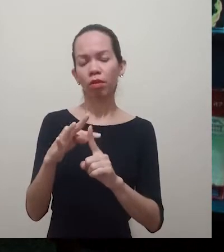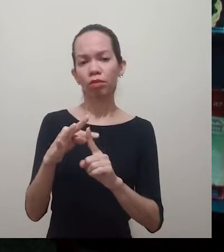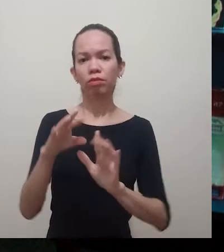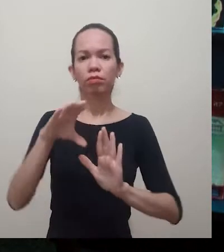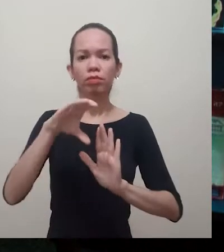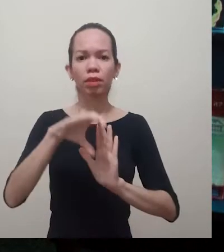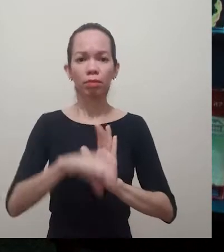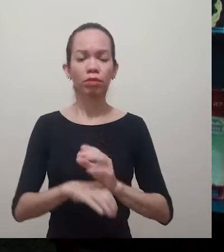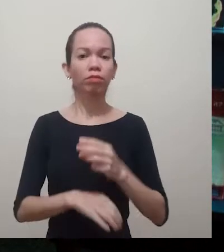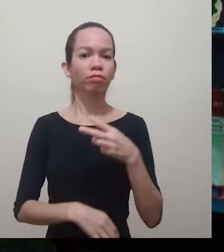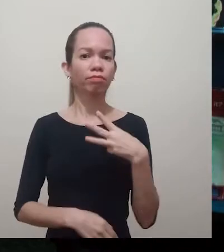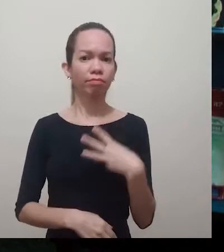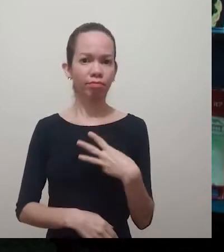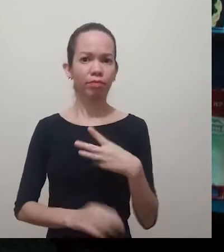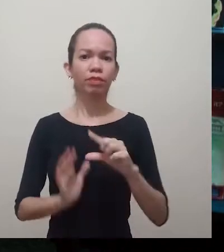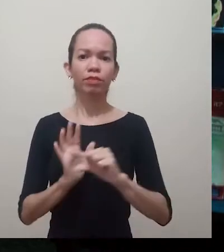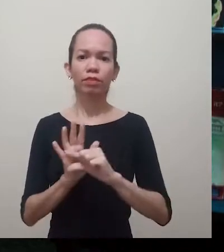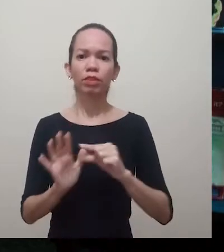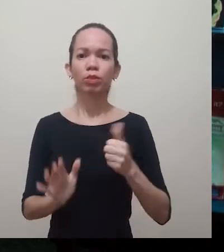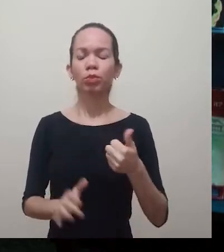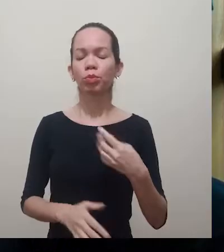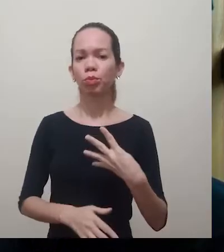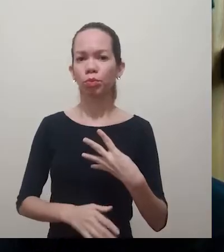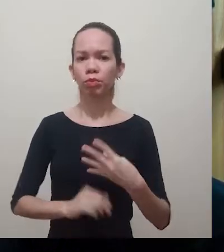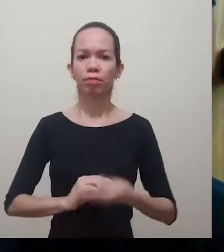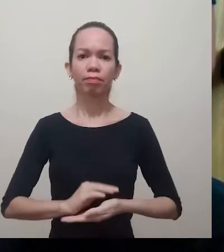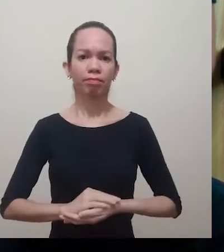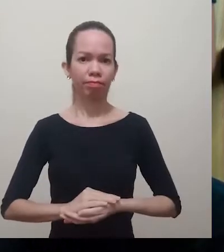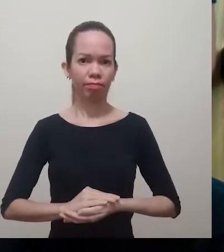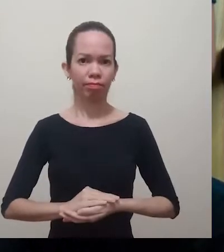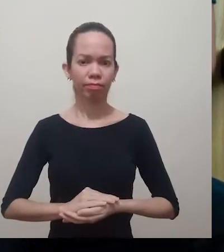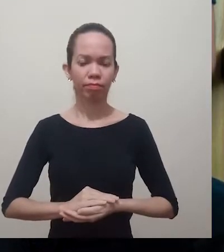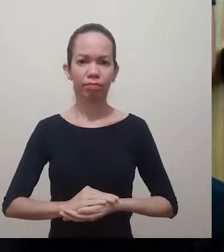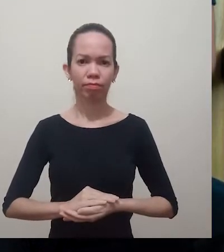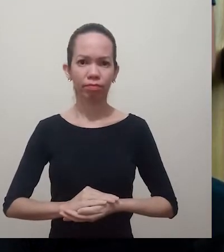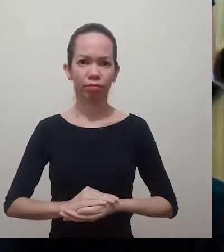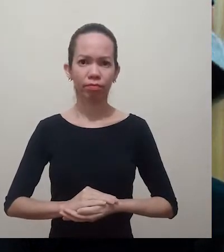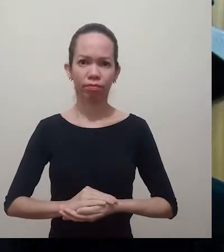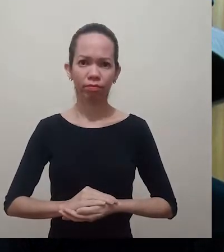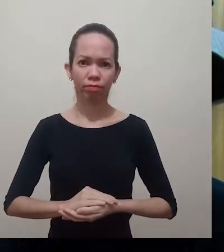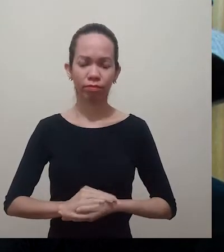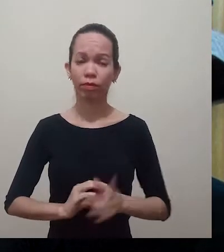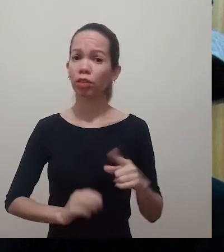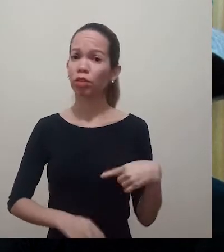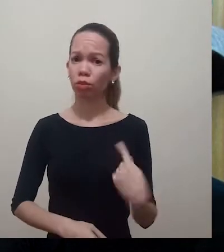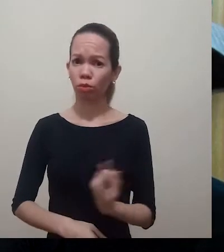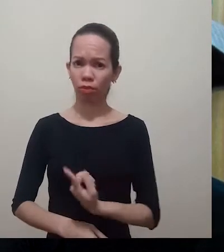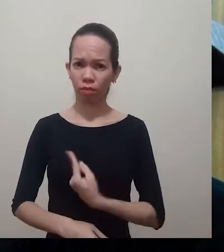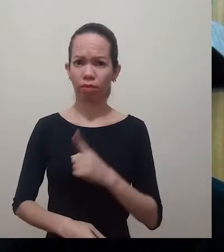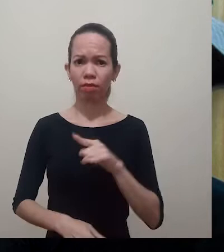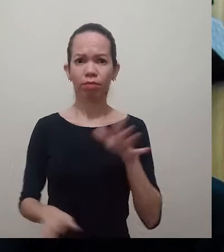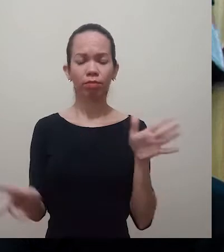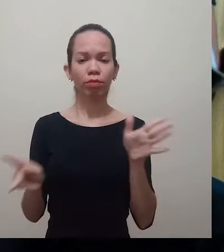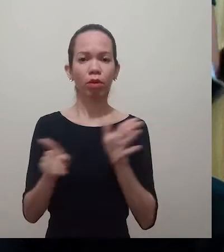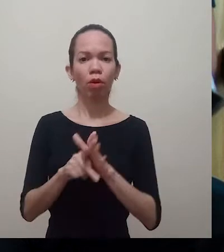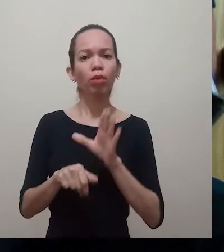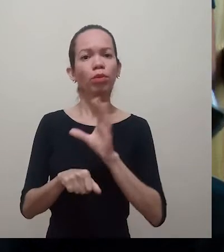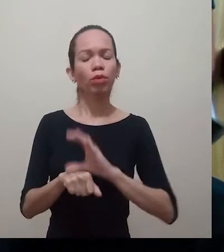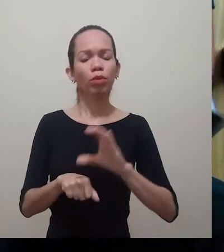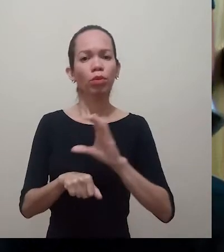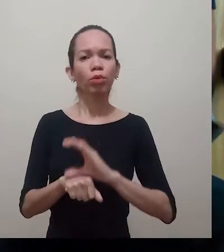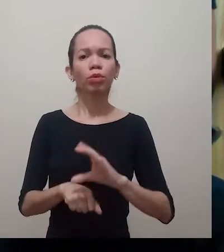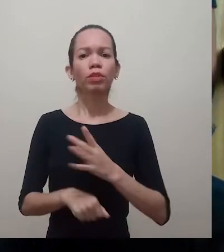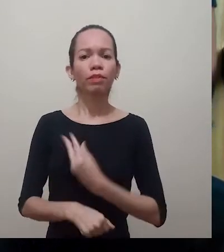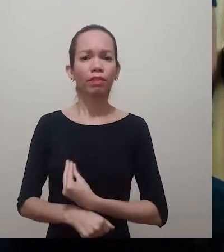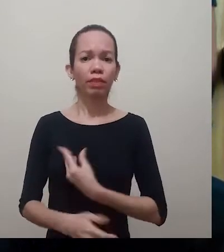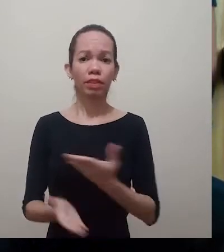timóteo no capítulo 3 no verso 14 nós como somos aqui do curso